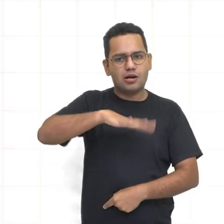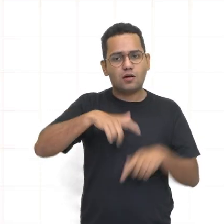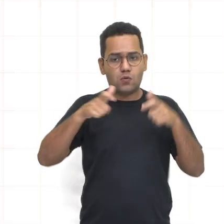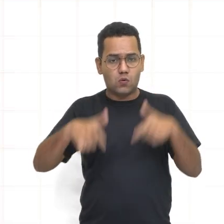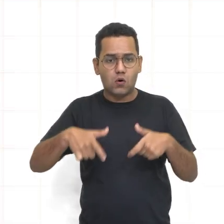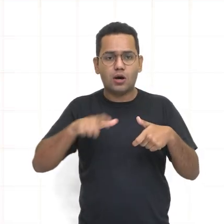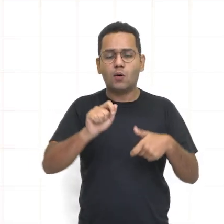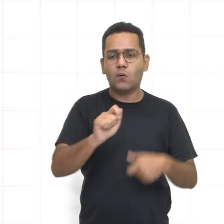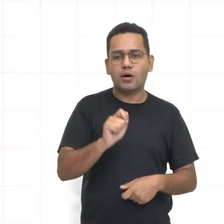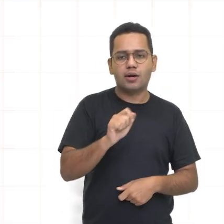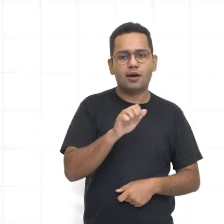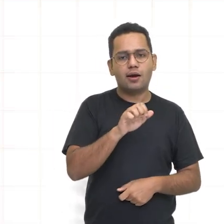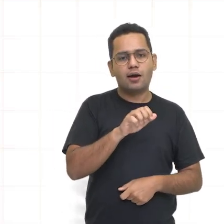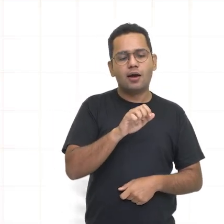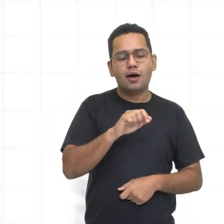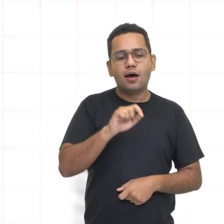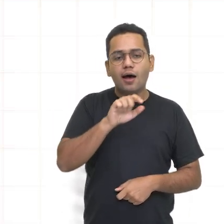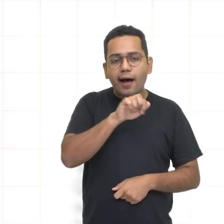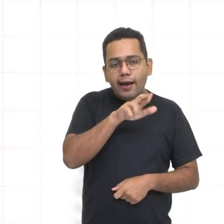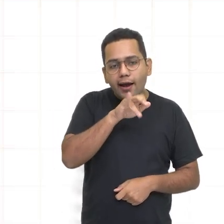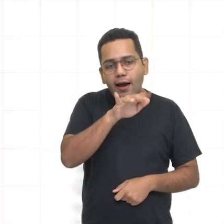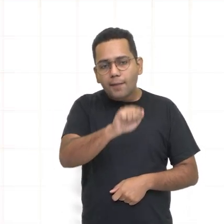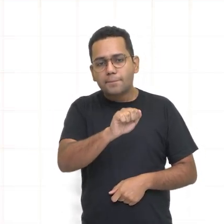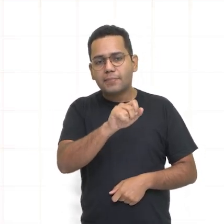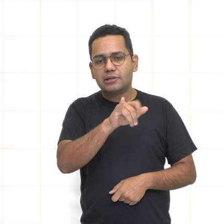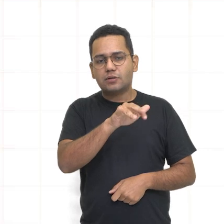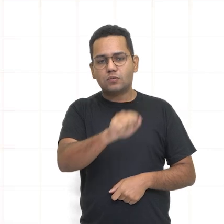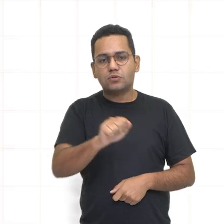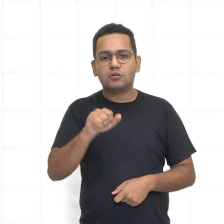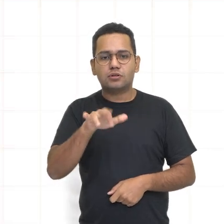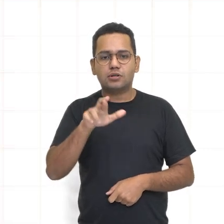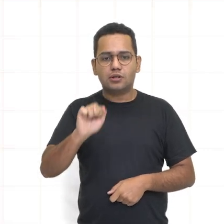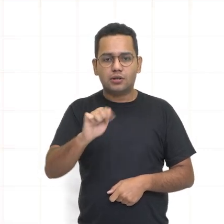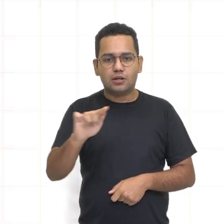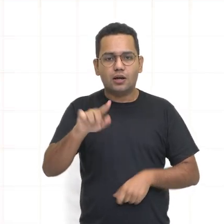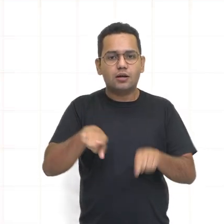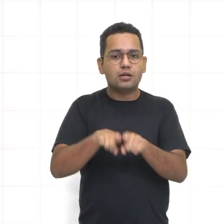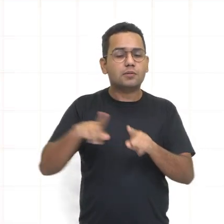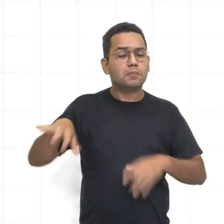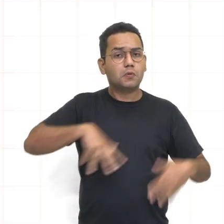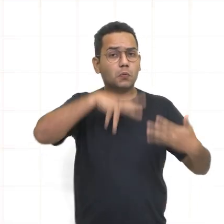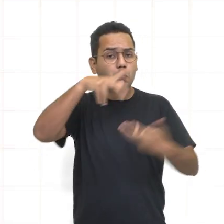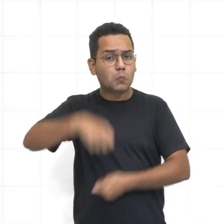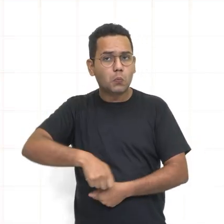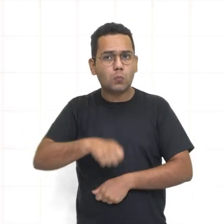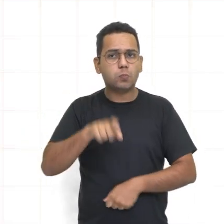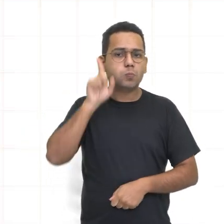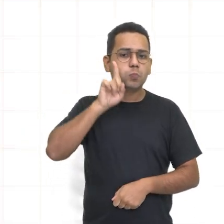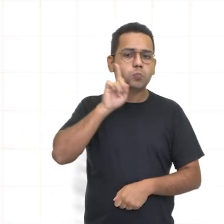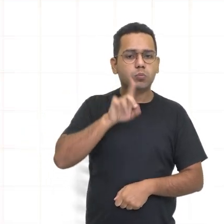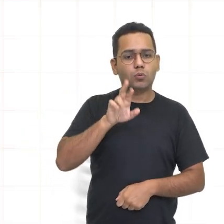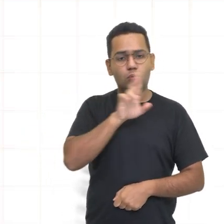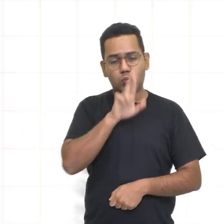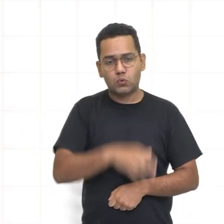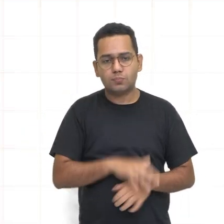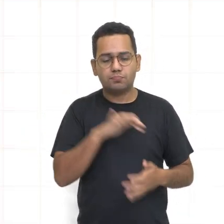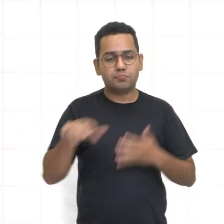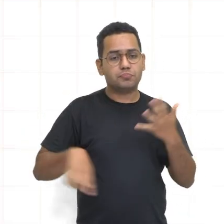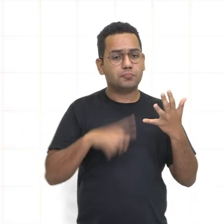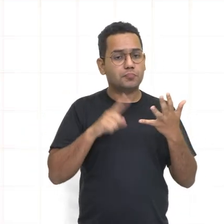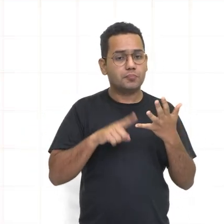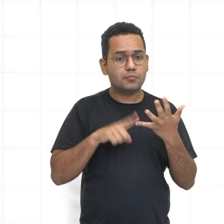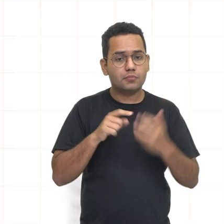regionais como Arábia Saudita e Irã, e globais como Estados Unidos e Rússia. Esforços de paz